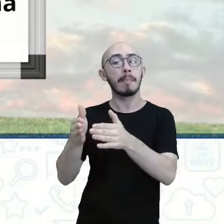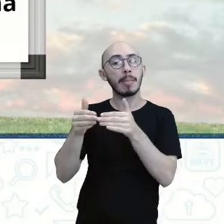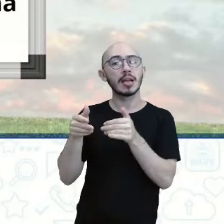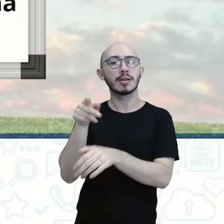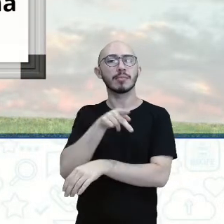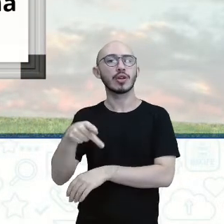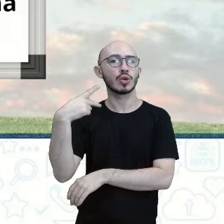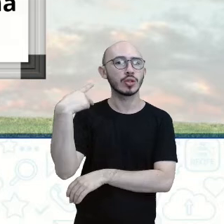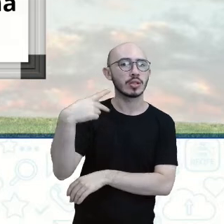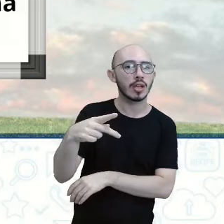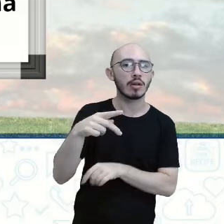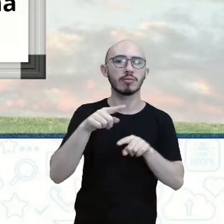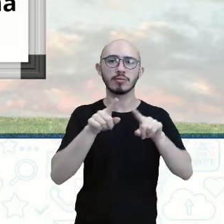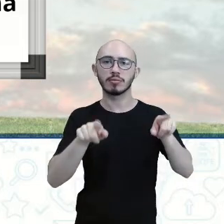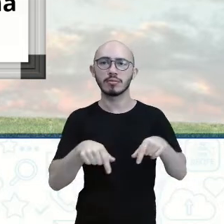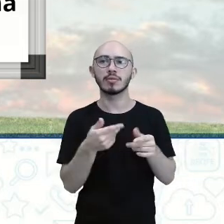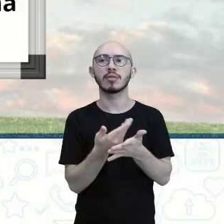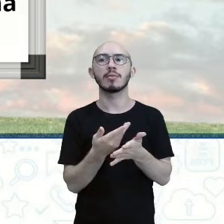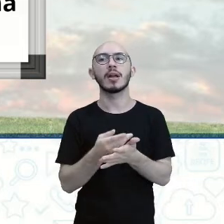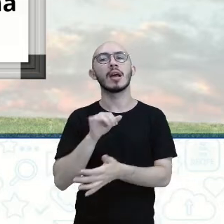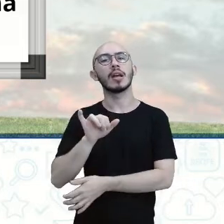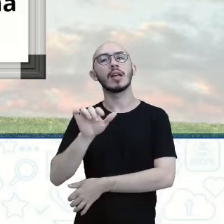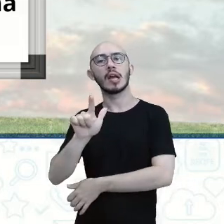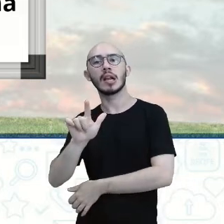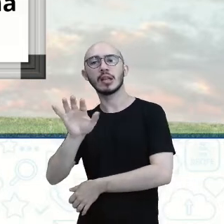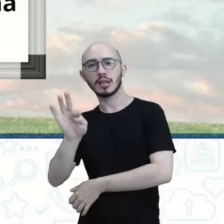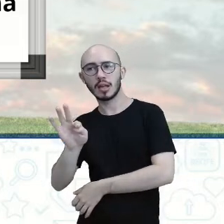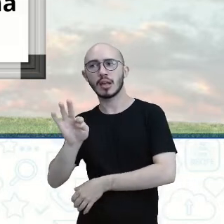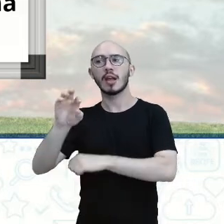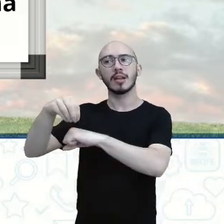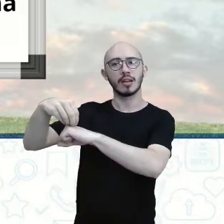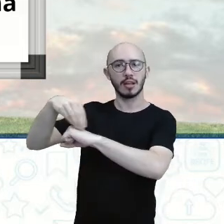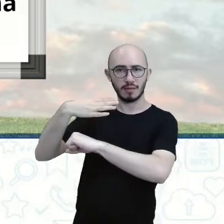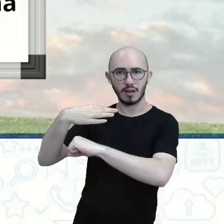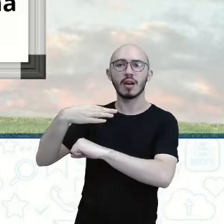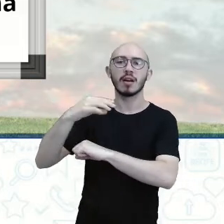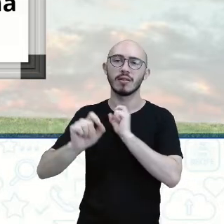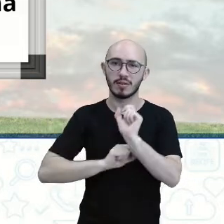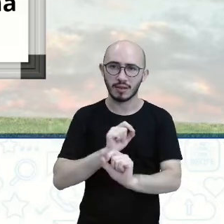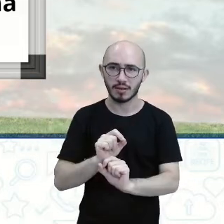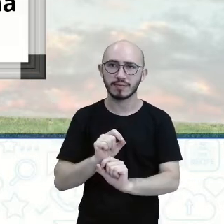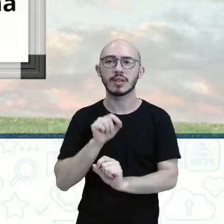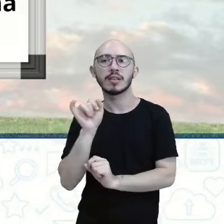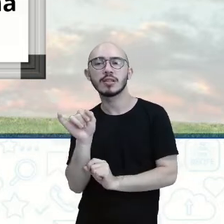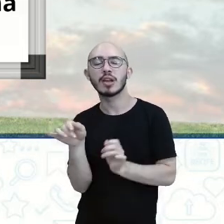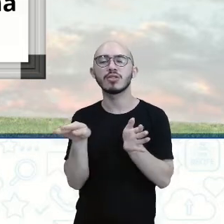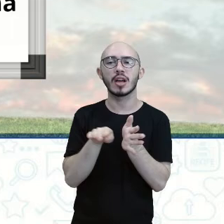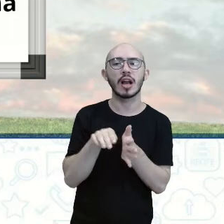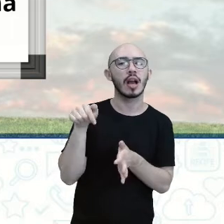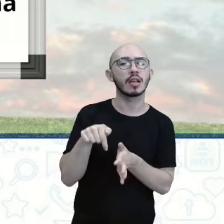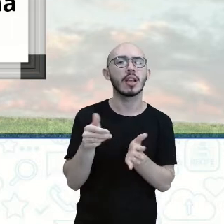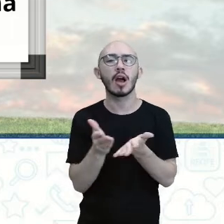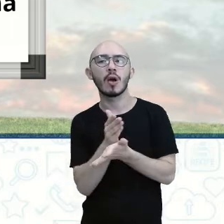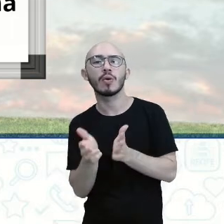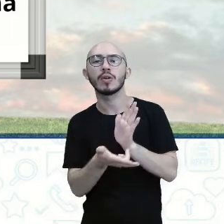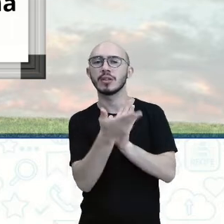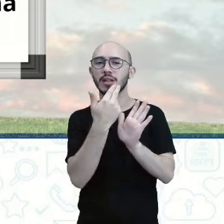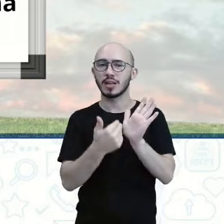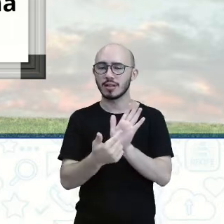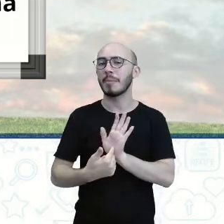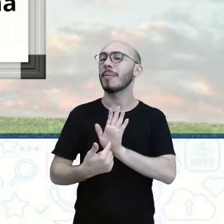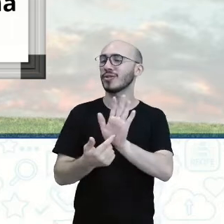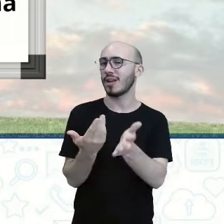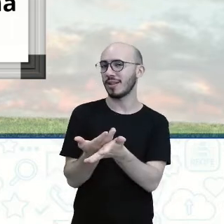professora ou professor de ILT nos enviar. Né? Então, aí, se chegar os desenhos chegarem até a mim, a gente vai